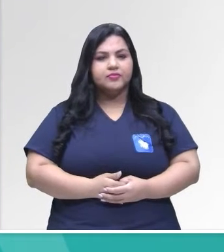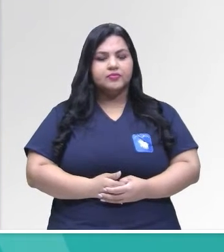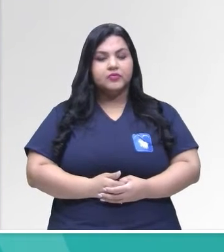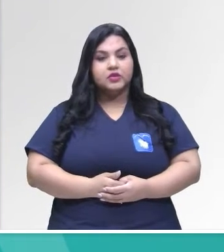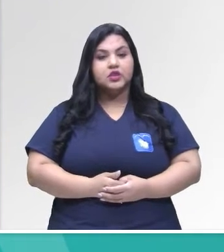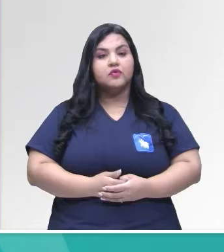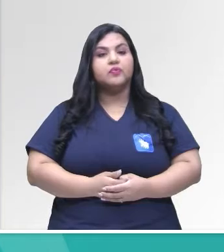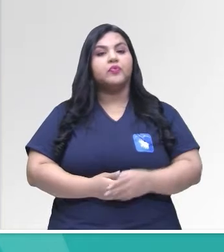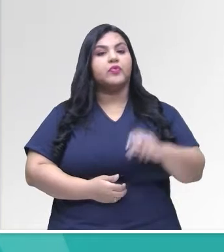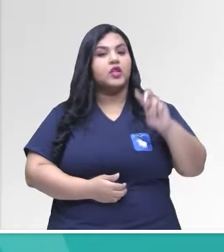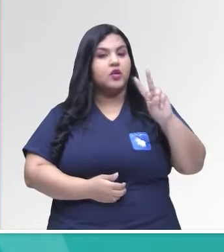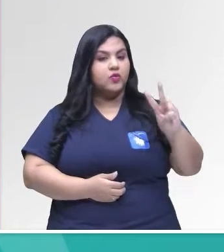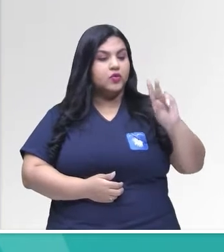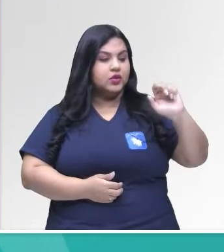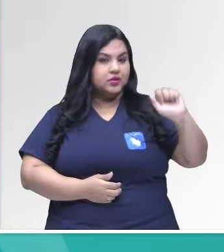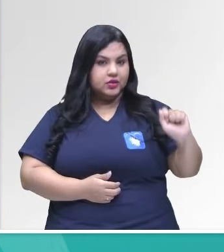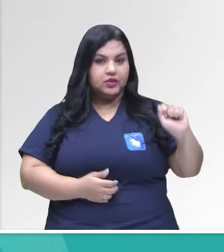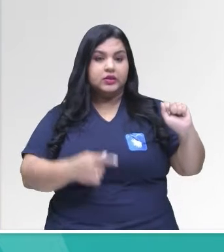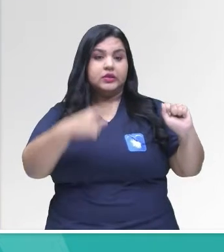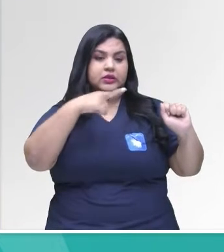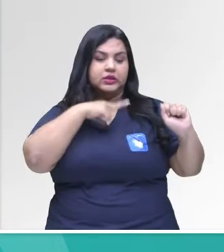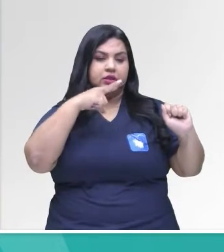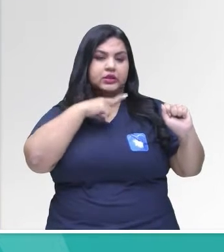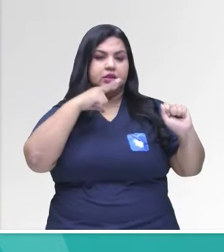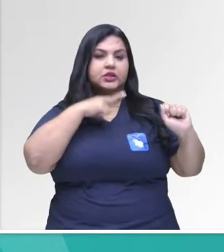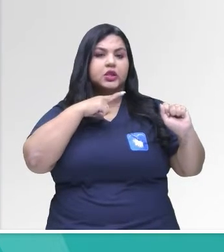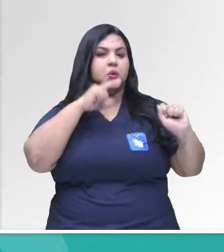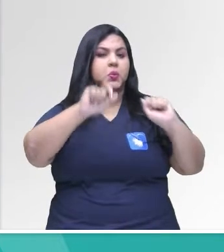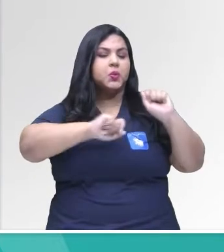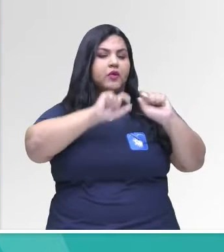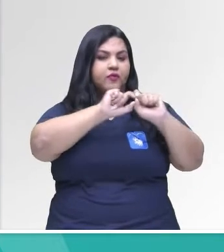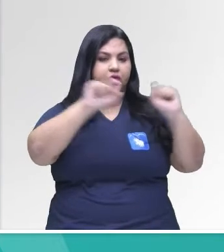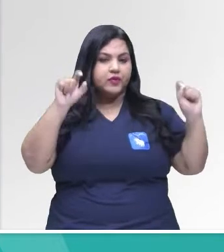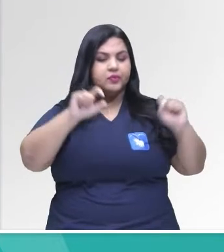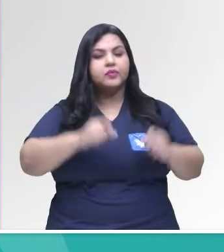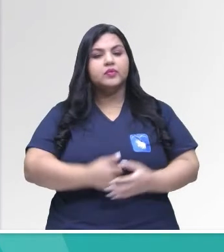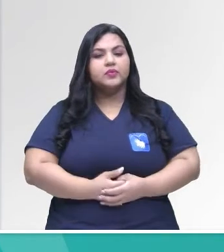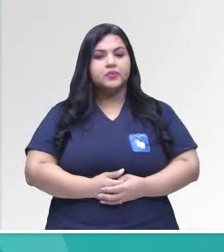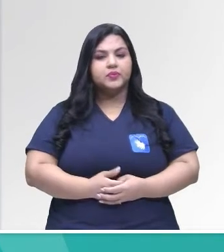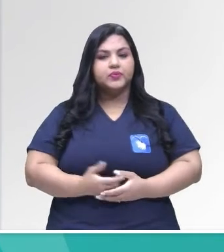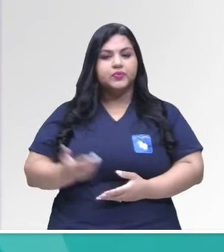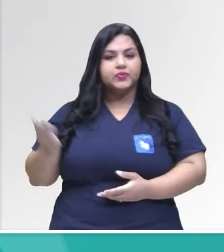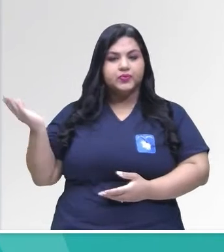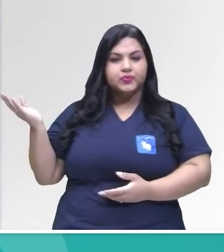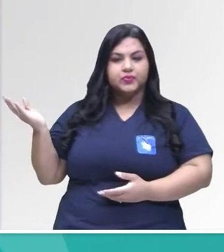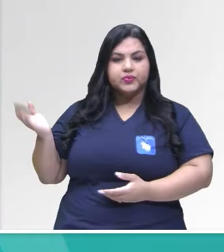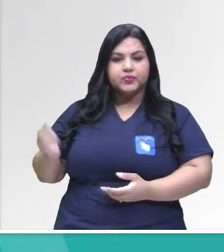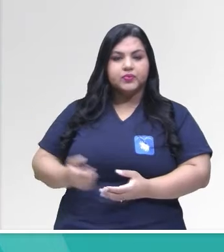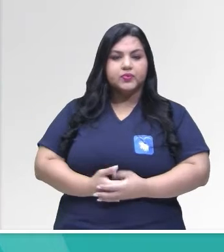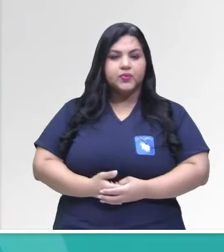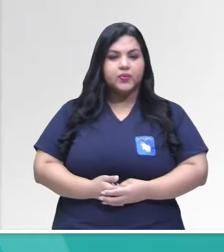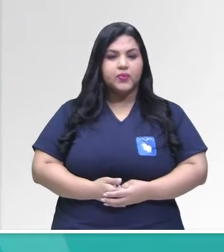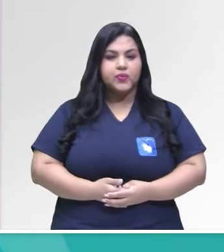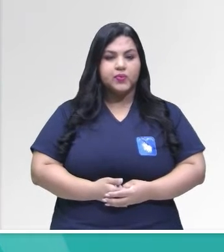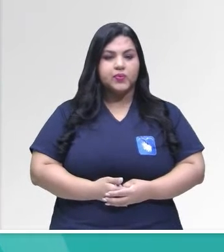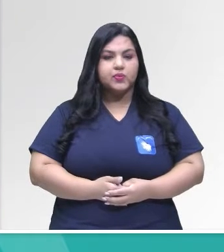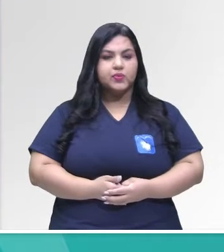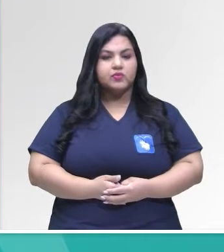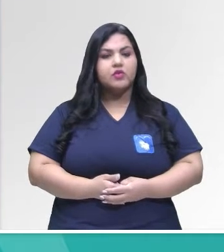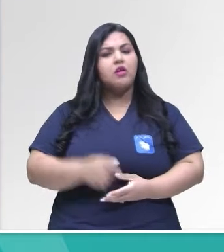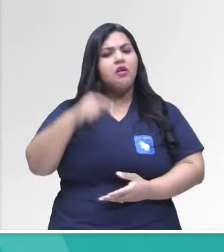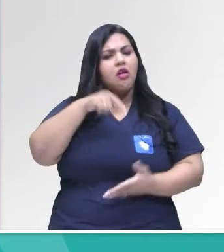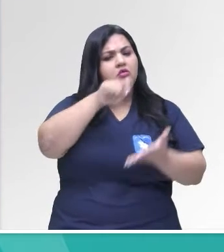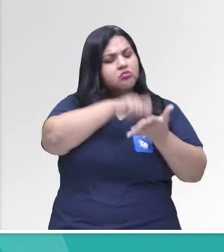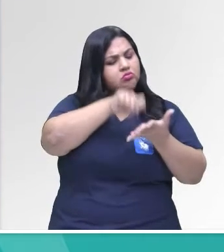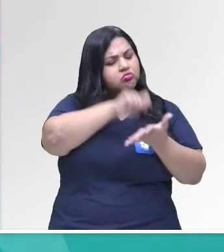voz ativa, eu tenho a seguinte oração. She writes good books. Ela